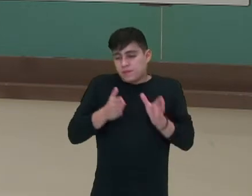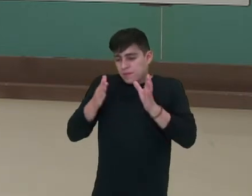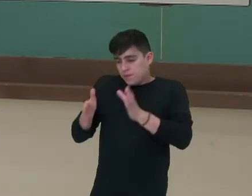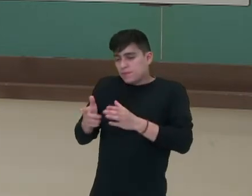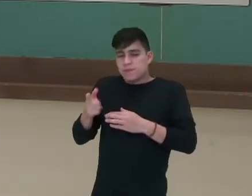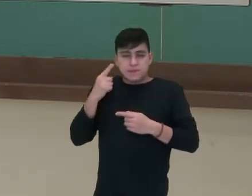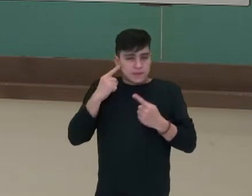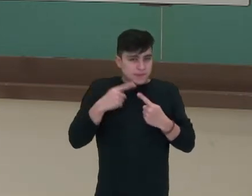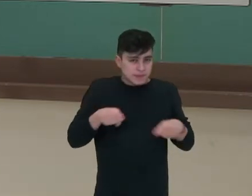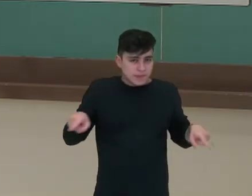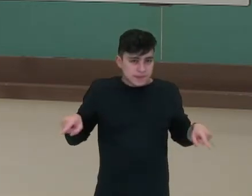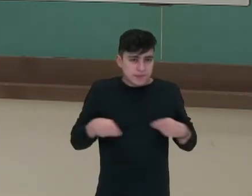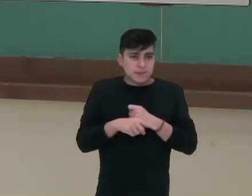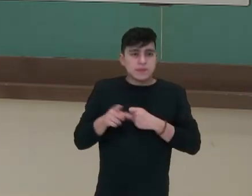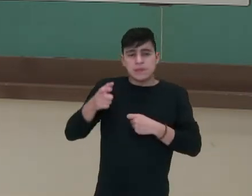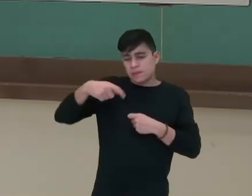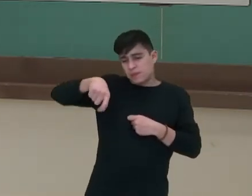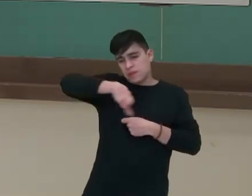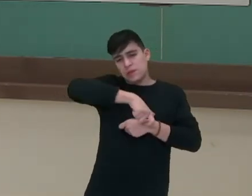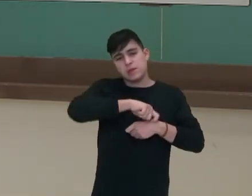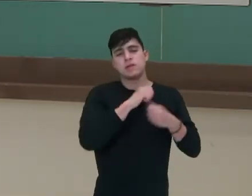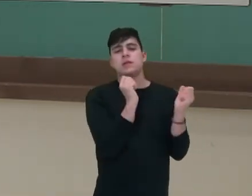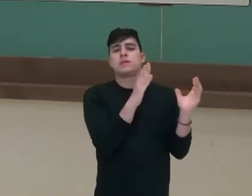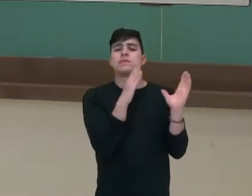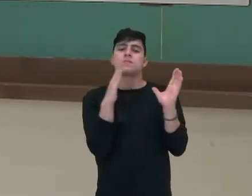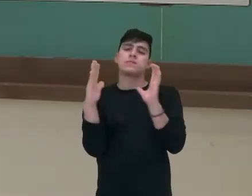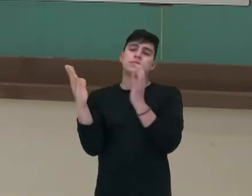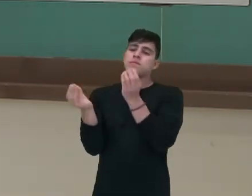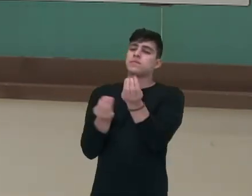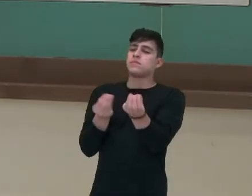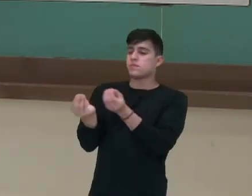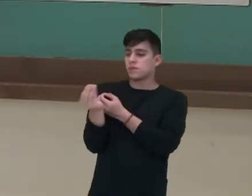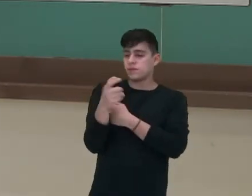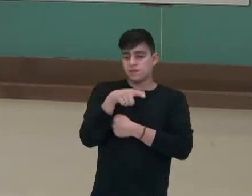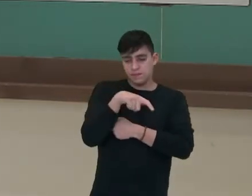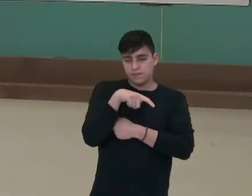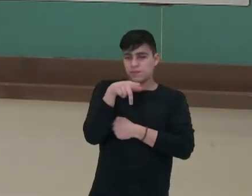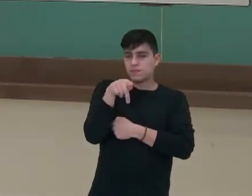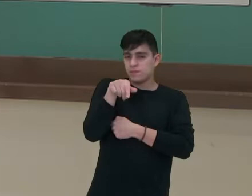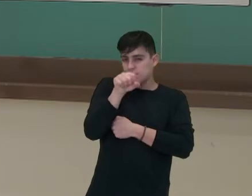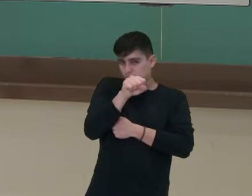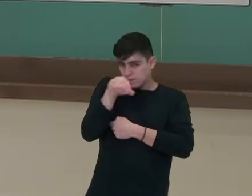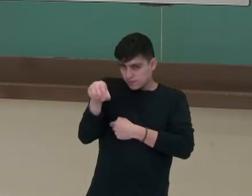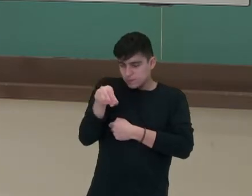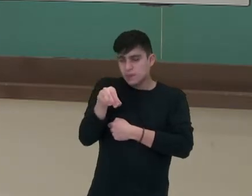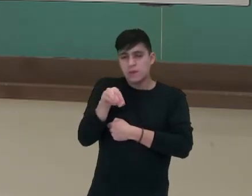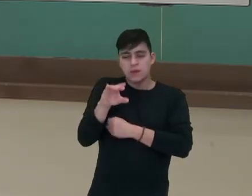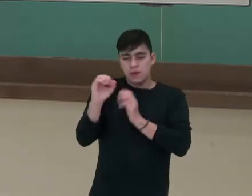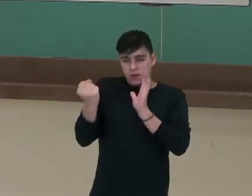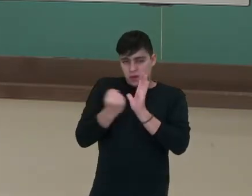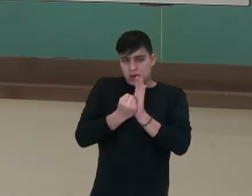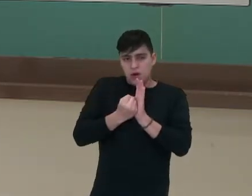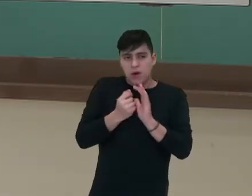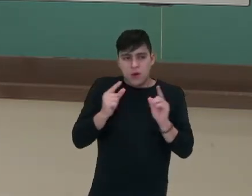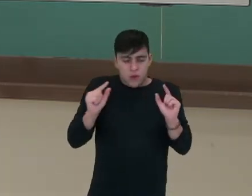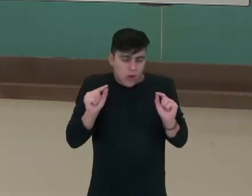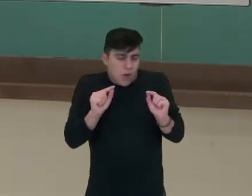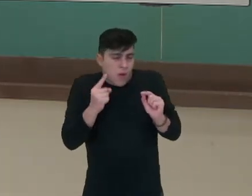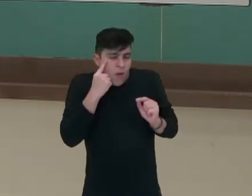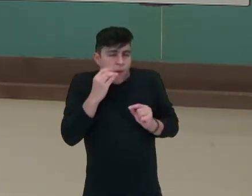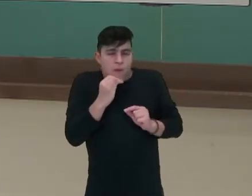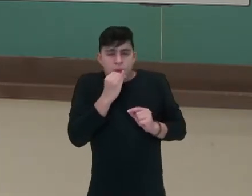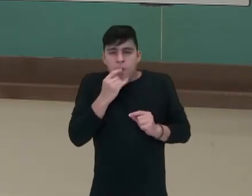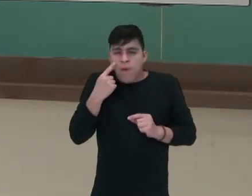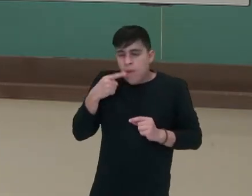marcação ali. Então, esse tempo, né, como que vai ser? Então, vai estar ali o compasso para marcar, delimitar. Então, a gente vai ver um exemplo,